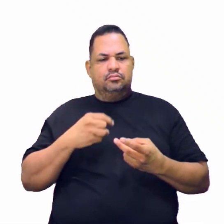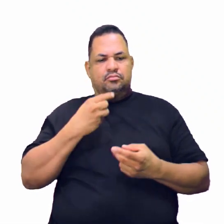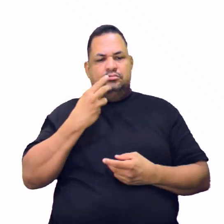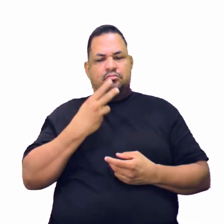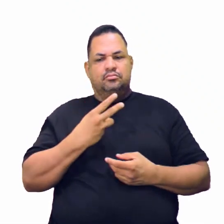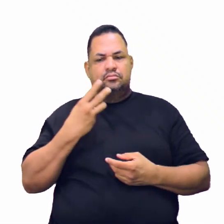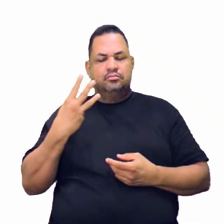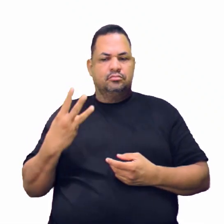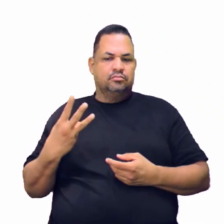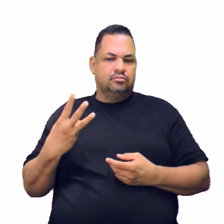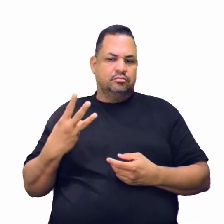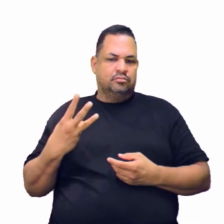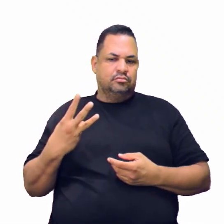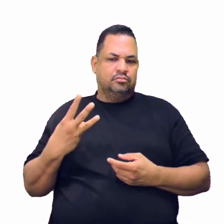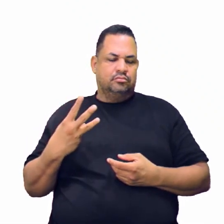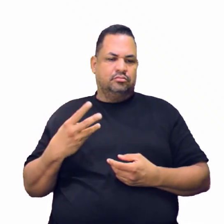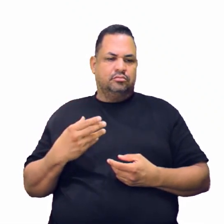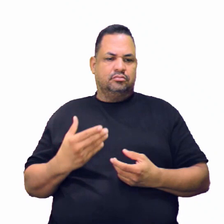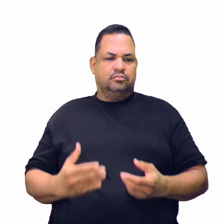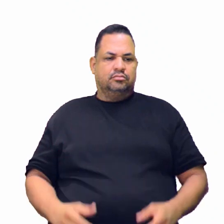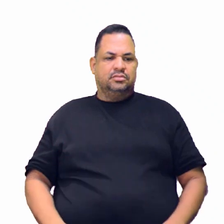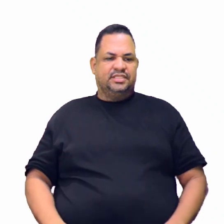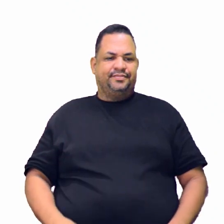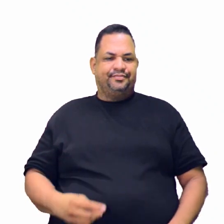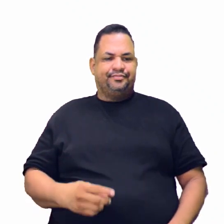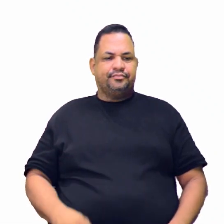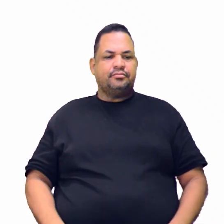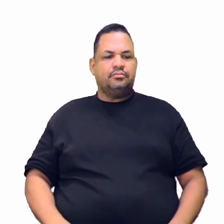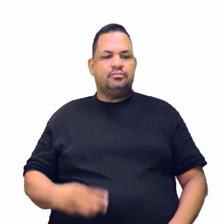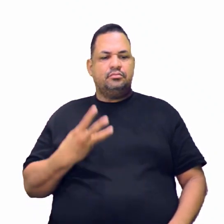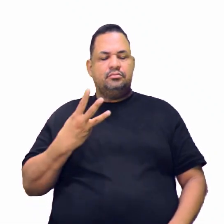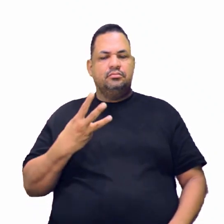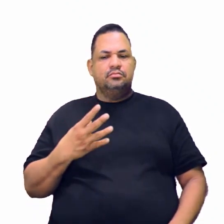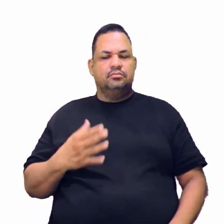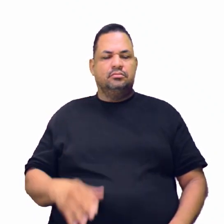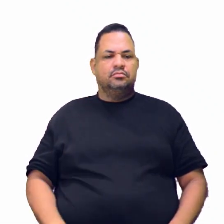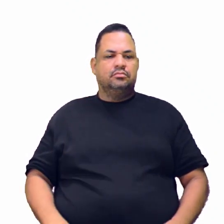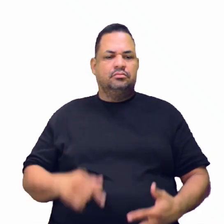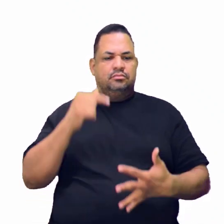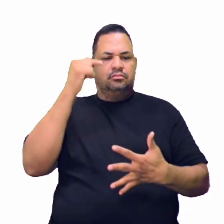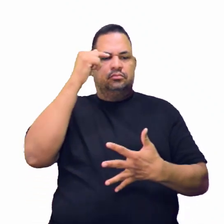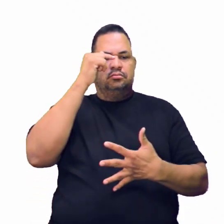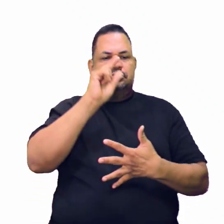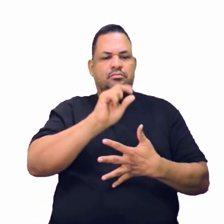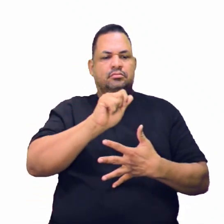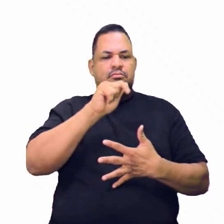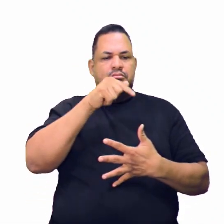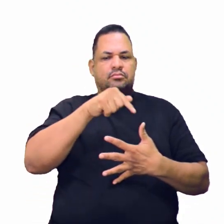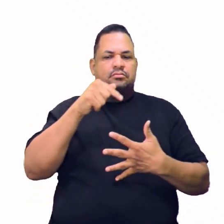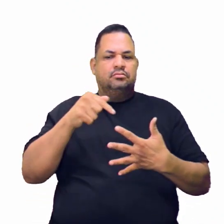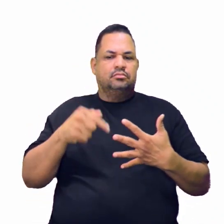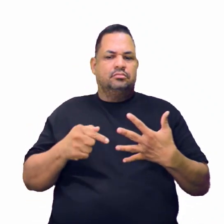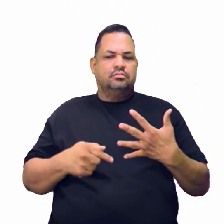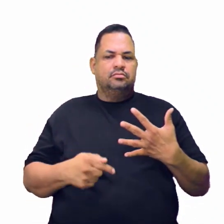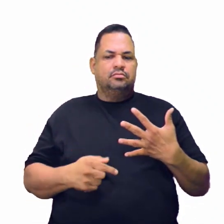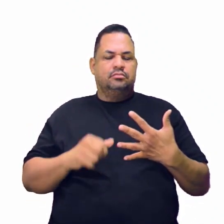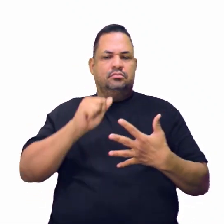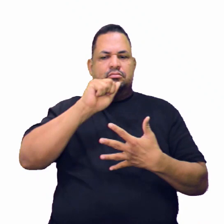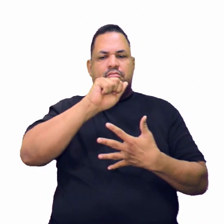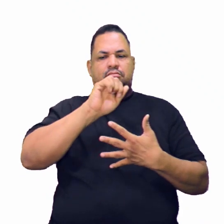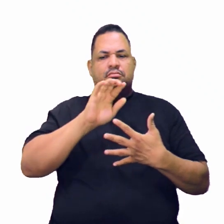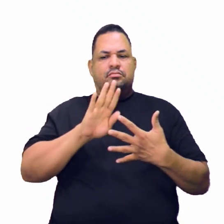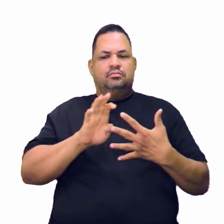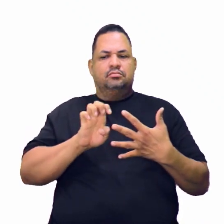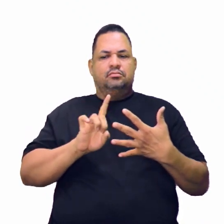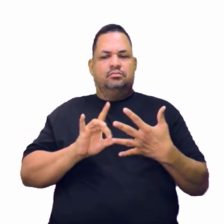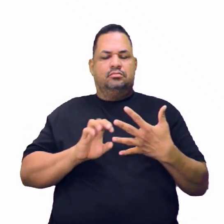2 apenas? 2 e 3 apenas? Ou 3? A, B, C, D ou E, amadinho? Quais